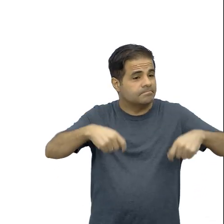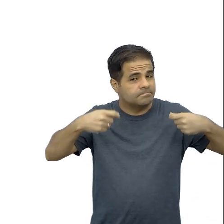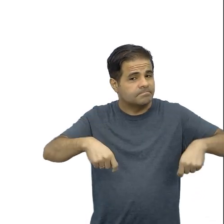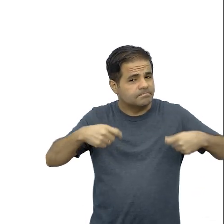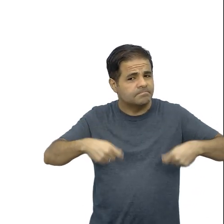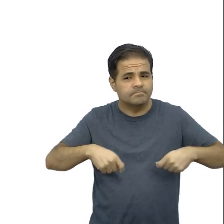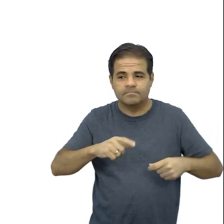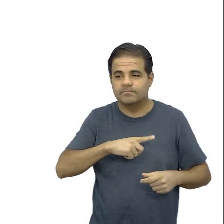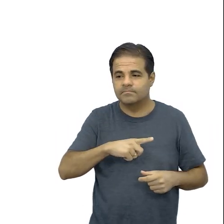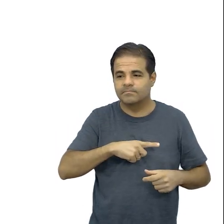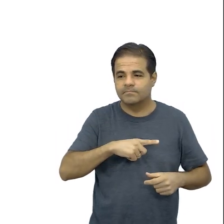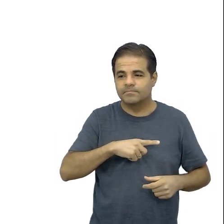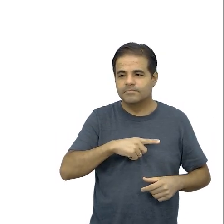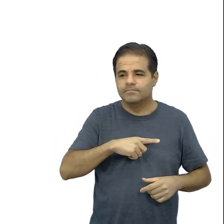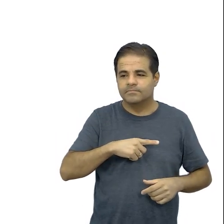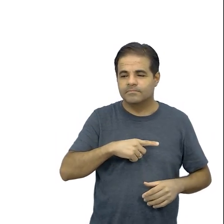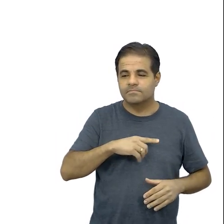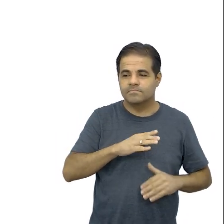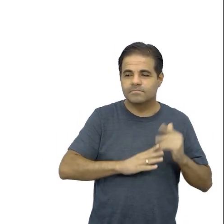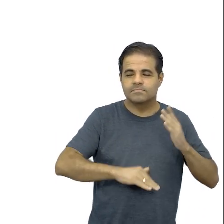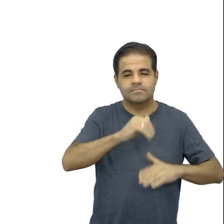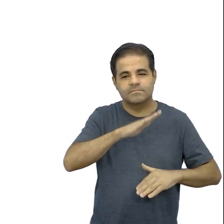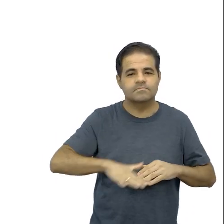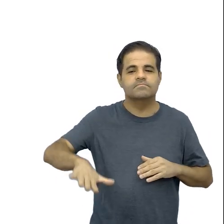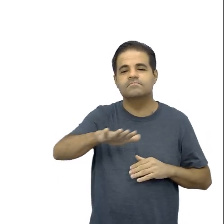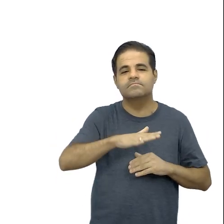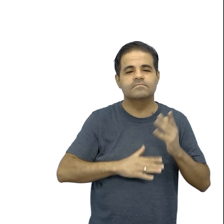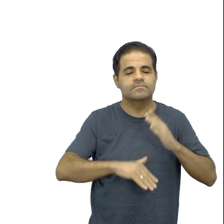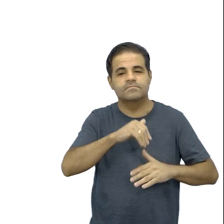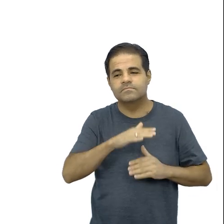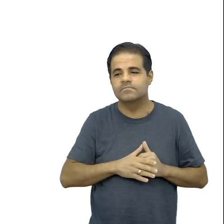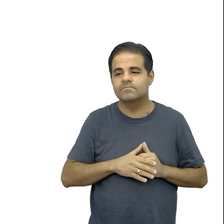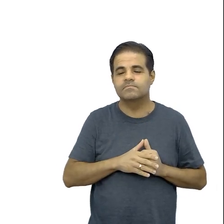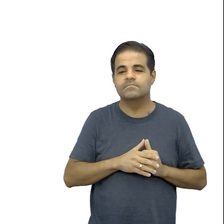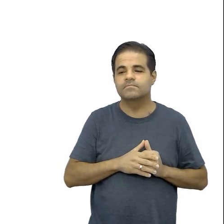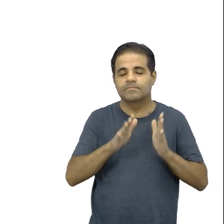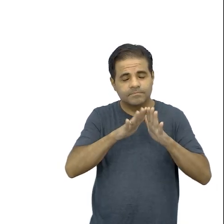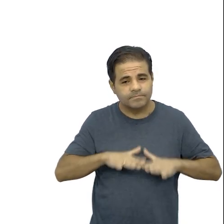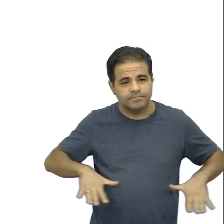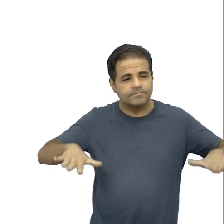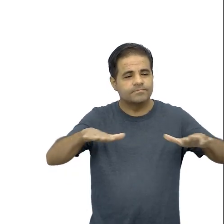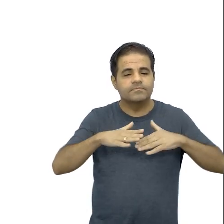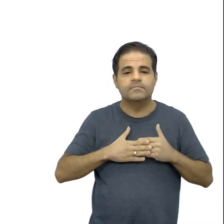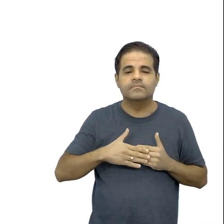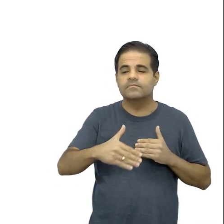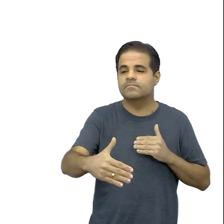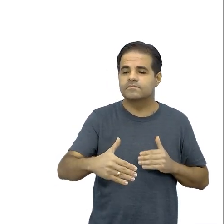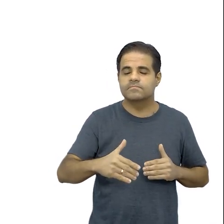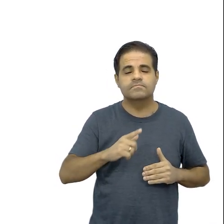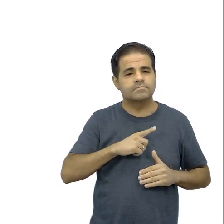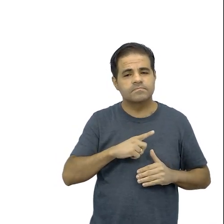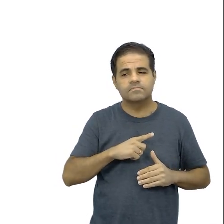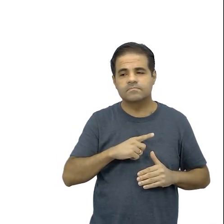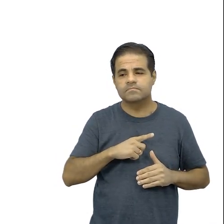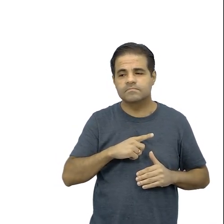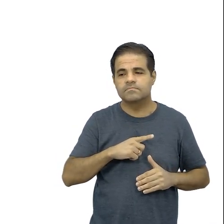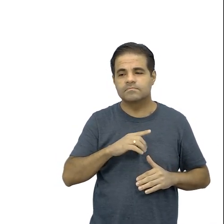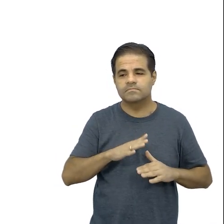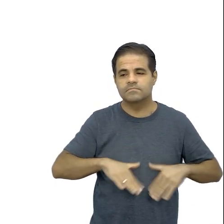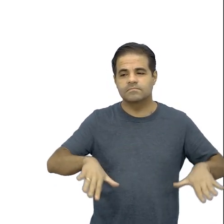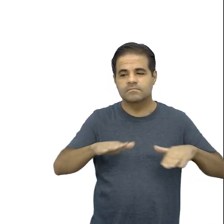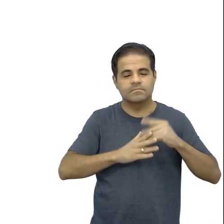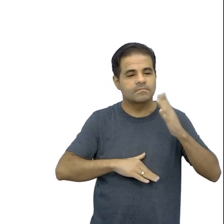precisava ter, né, um norte nesse sentido, e não se sentir falar, mas eu propus o problema, eu dei os procedimentos e falei a